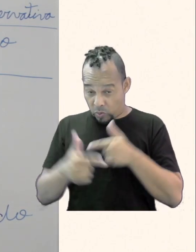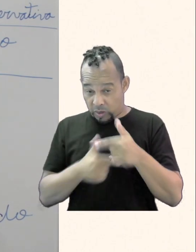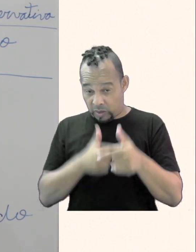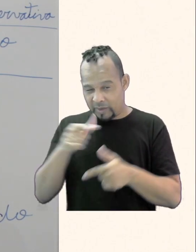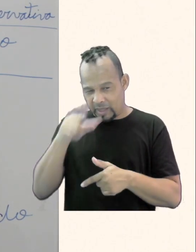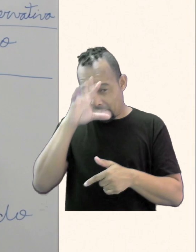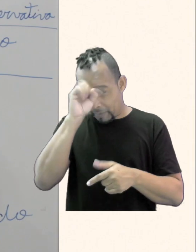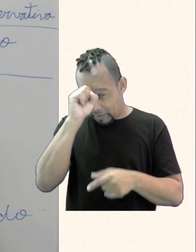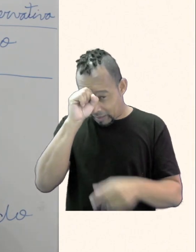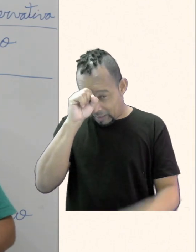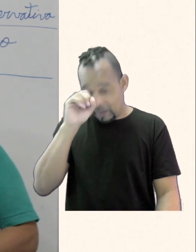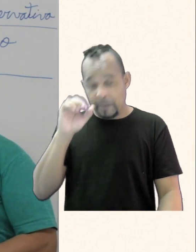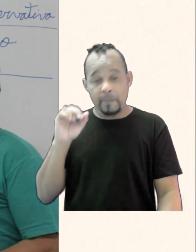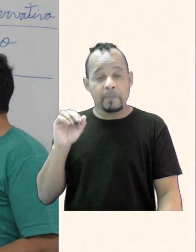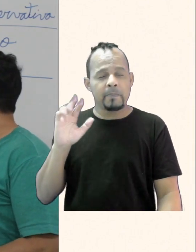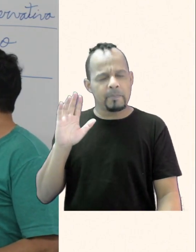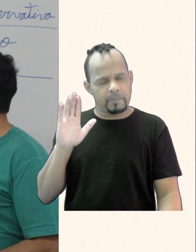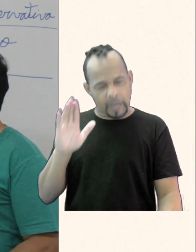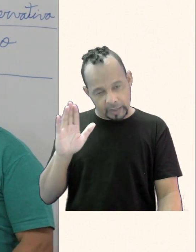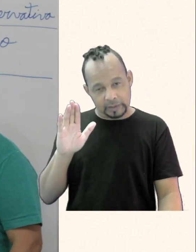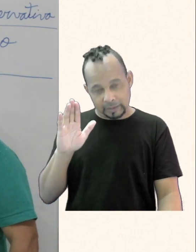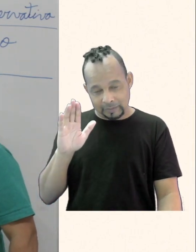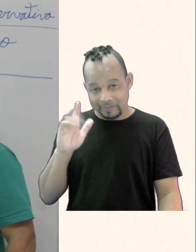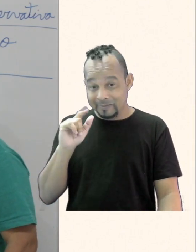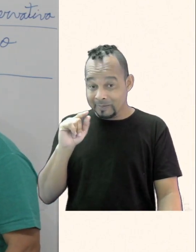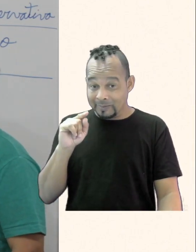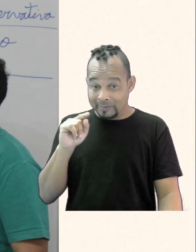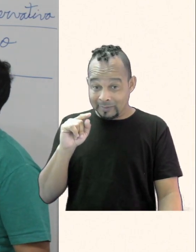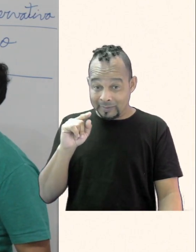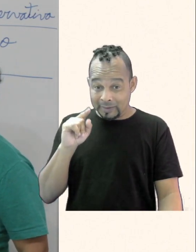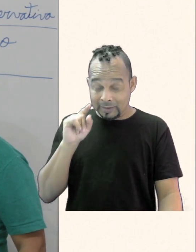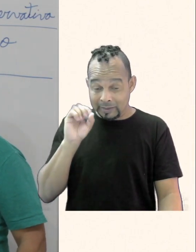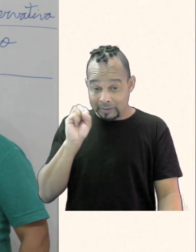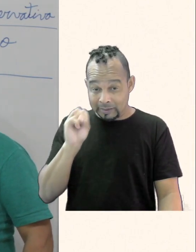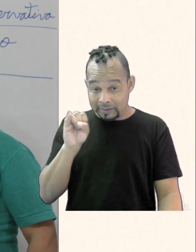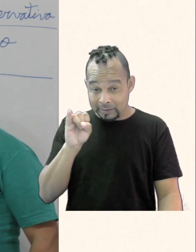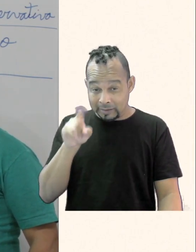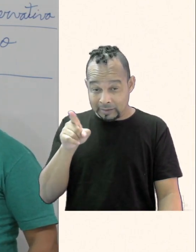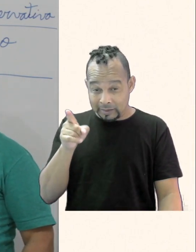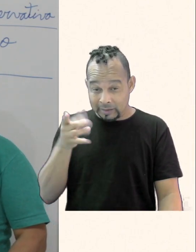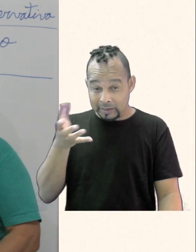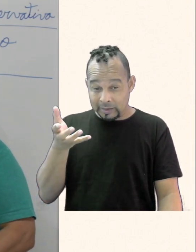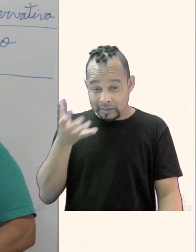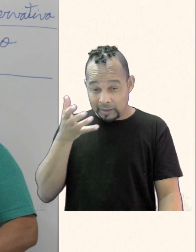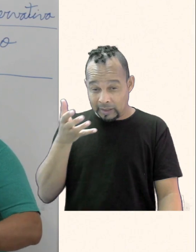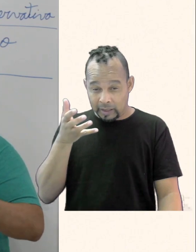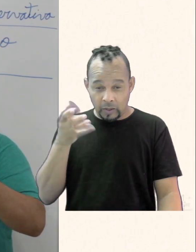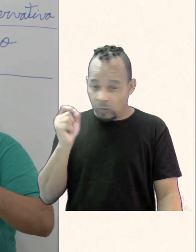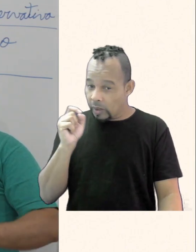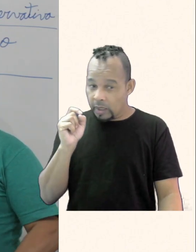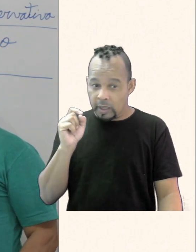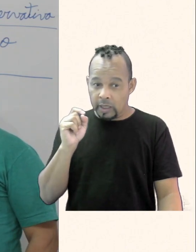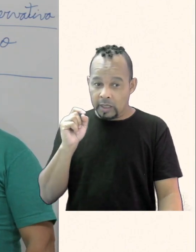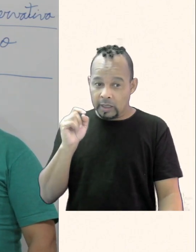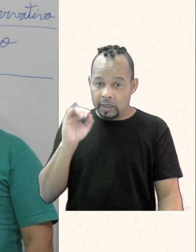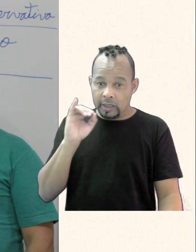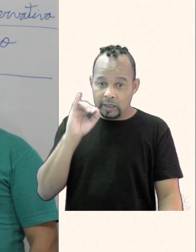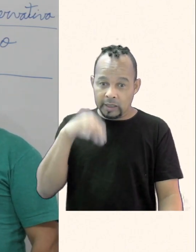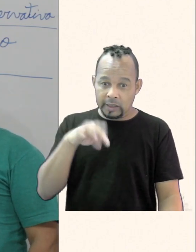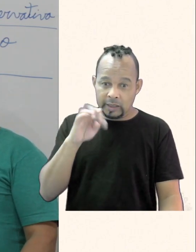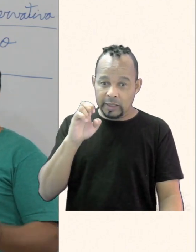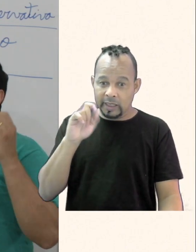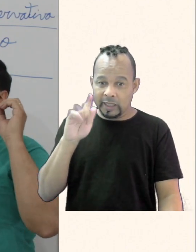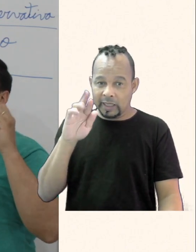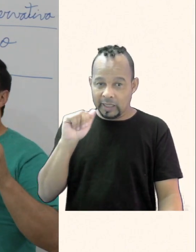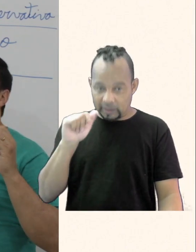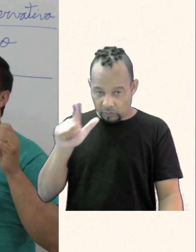aprender isso. Mas se você tiver que fazer a integral de caminho por dois caminhos diferentes,